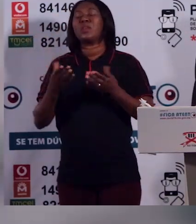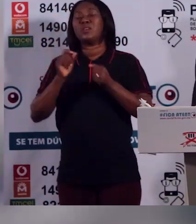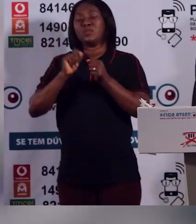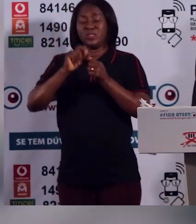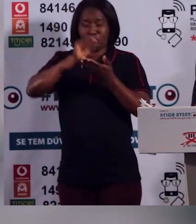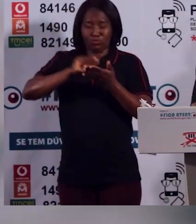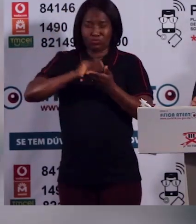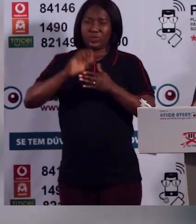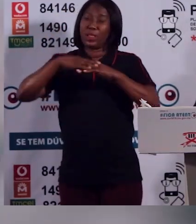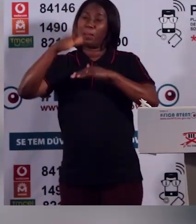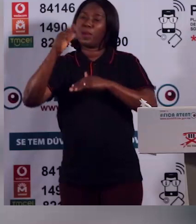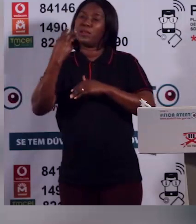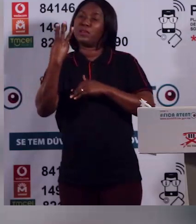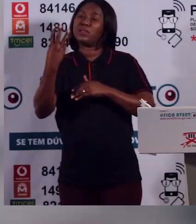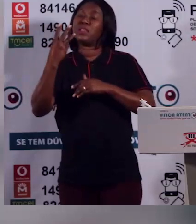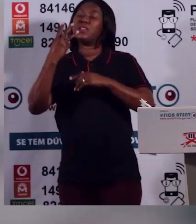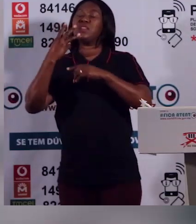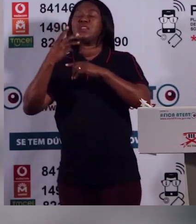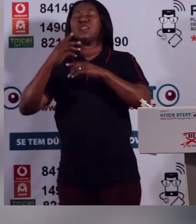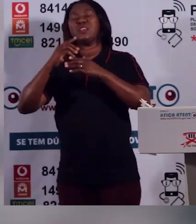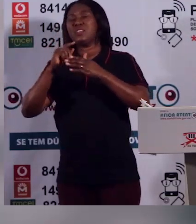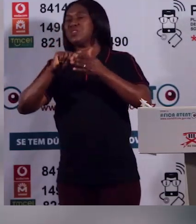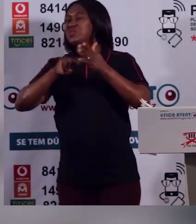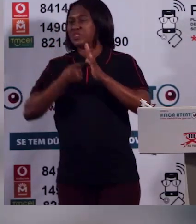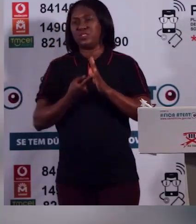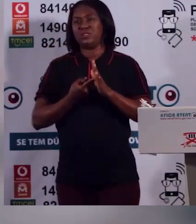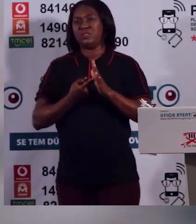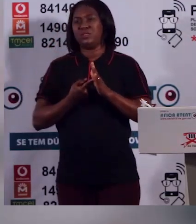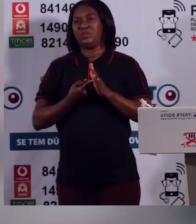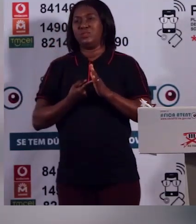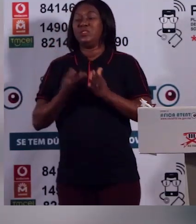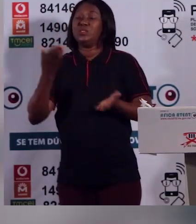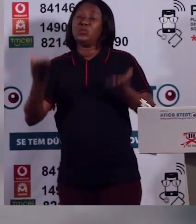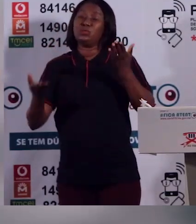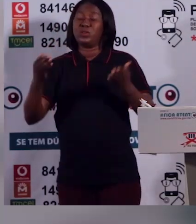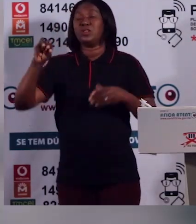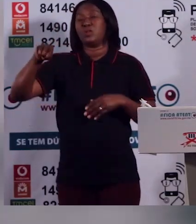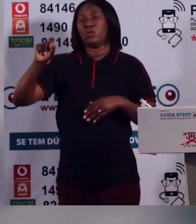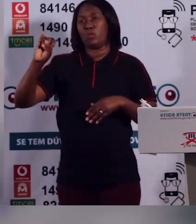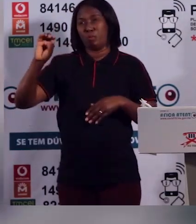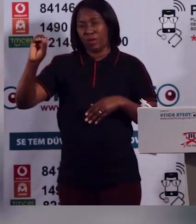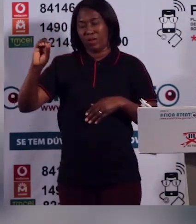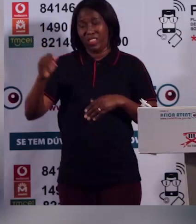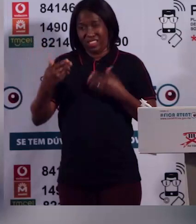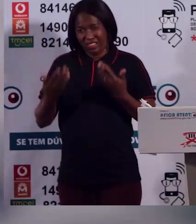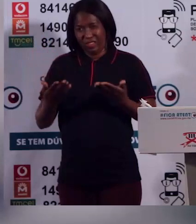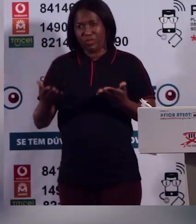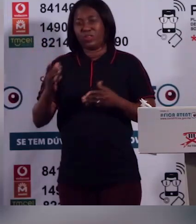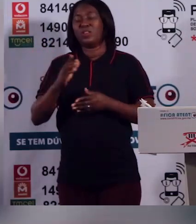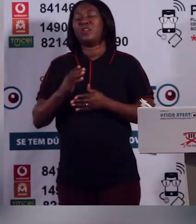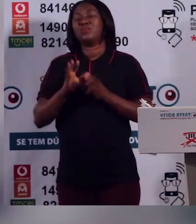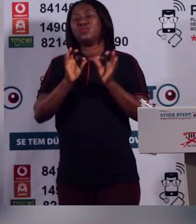casos quando comparados com o mês de maio. Portanto, certamente que nós vamos terminar o mês de julho com mais